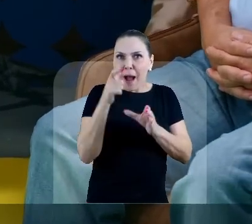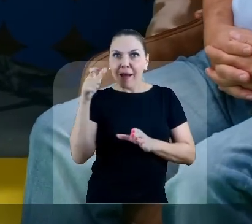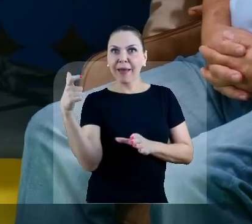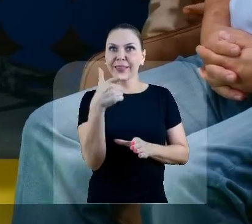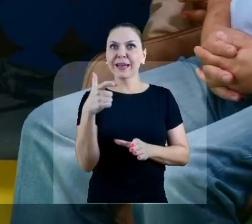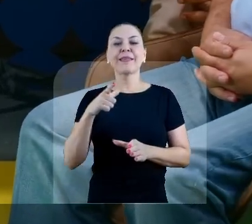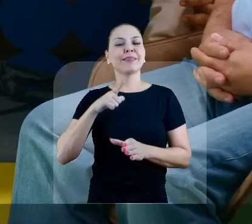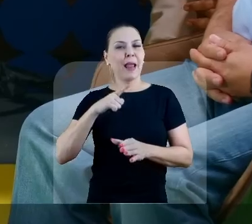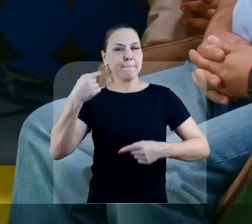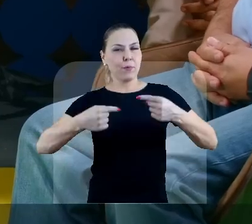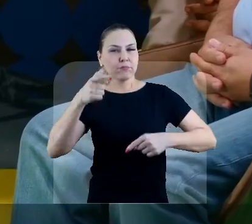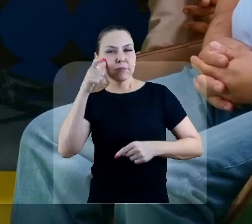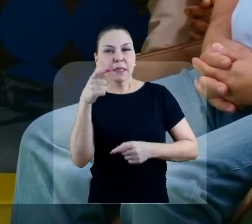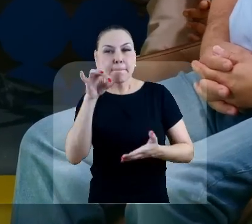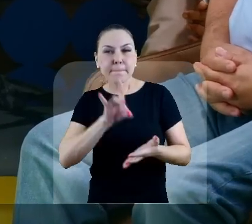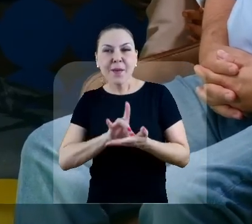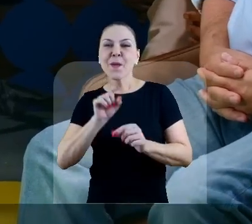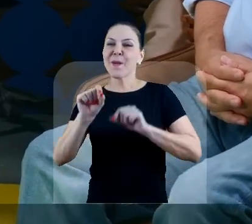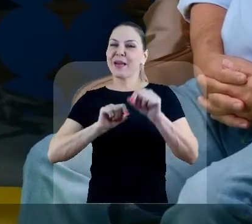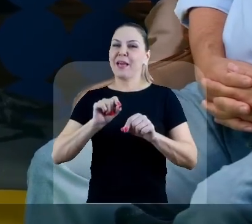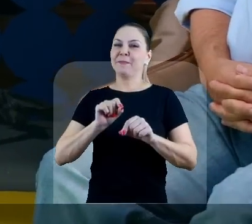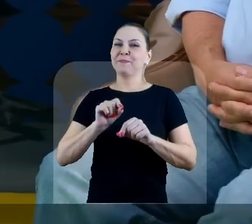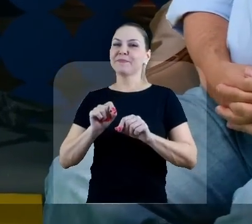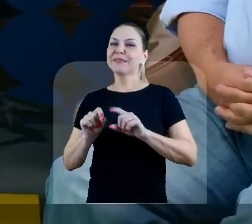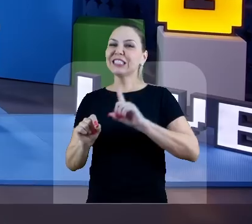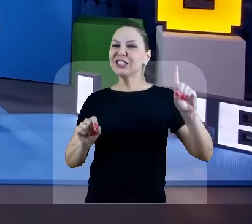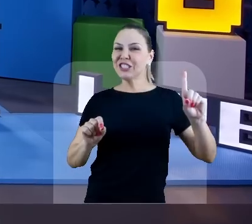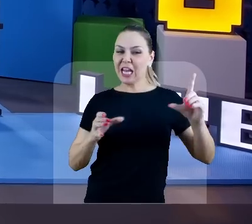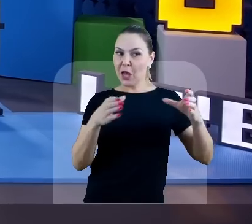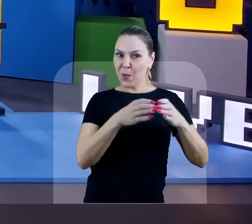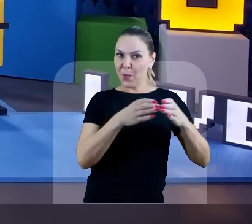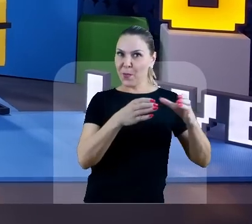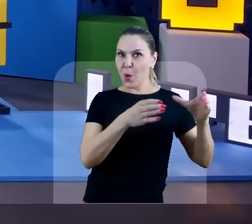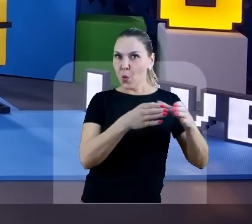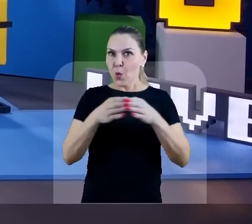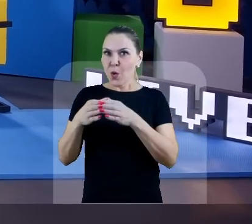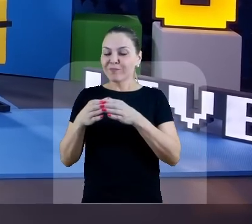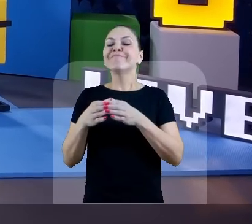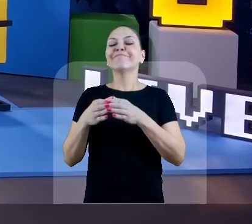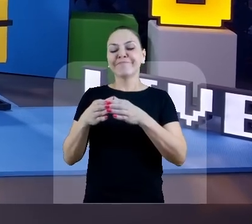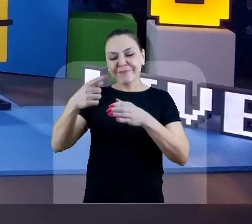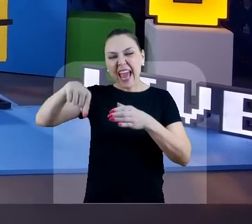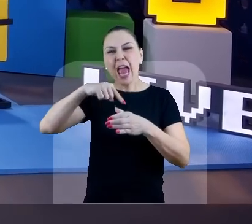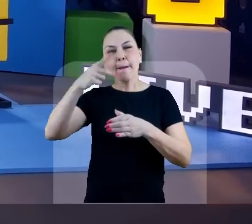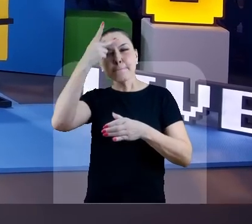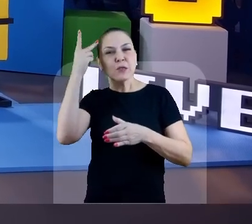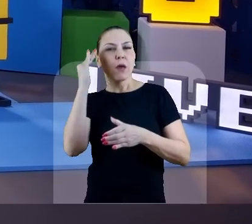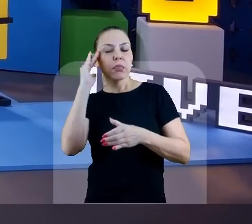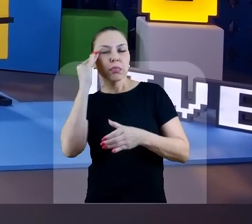interessar por política, que é o pessoal da direita, é um pessoal sério, é